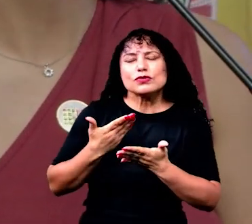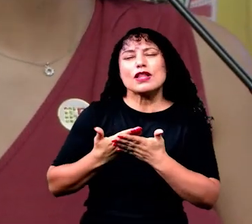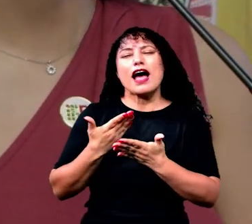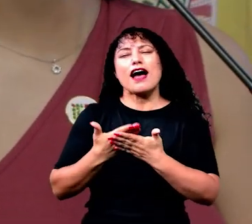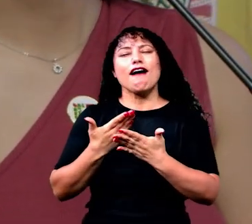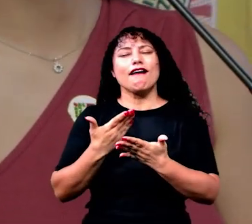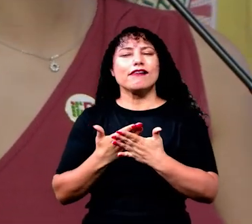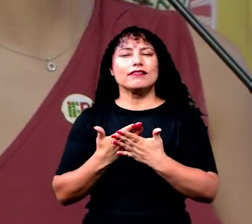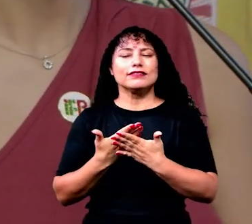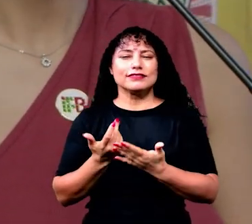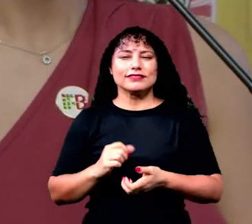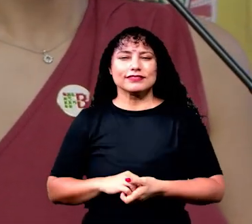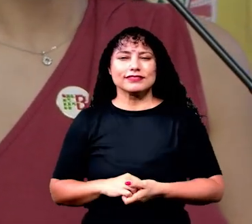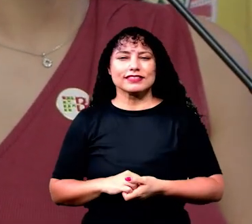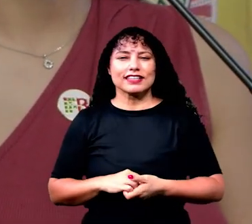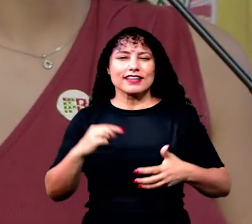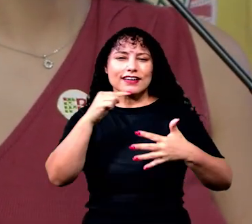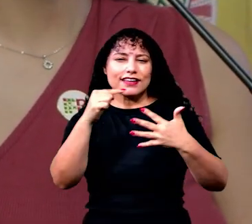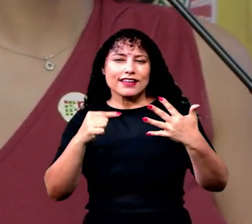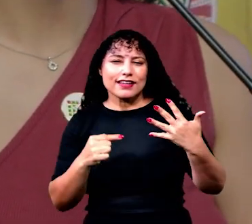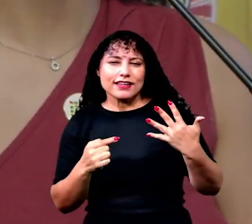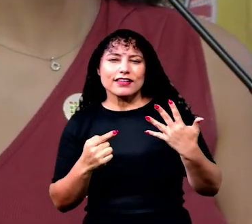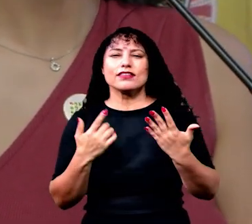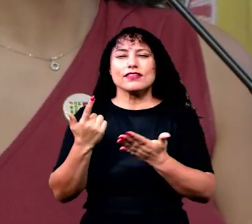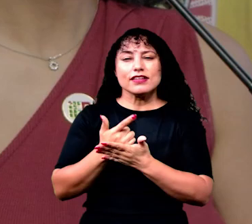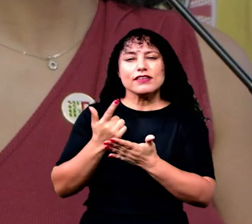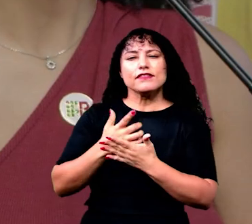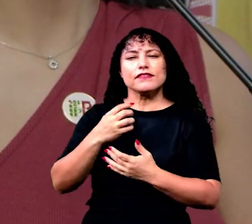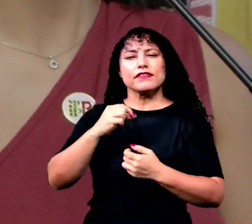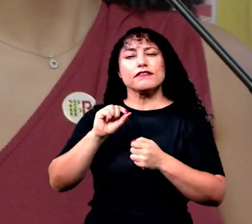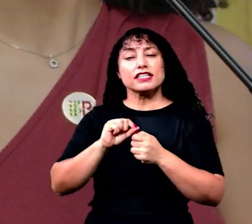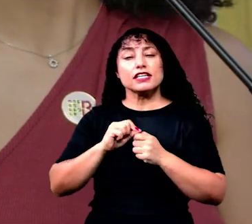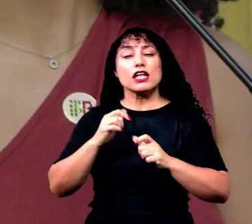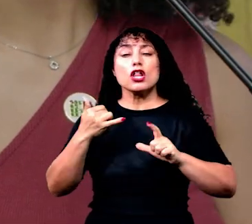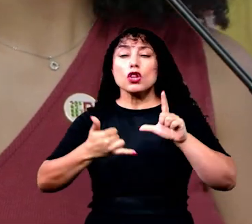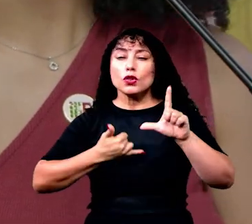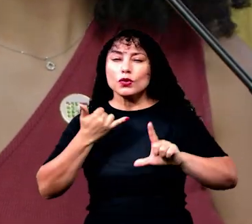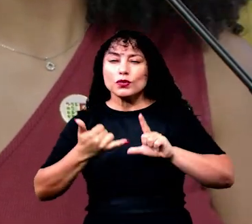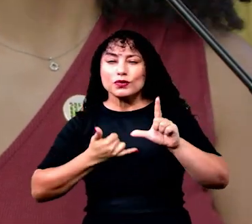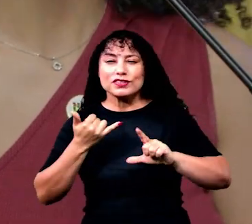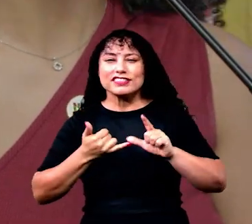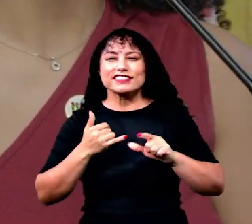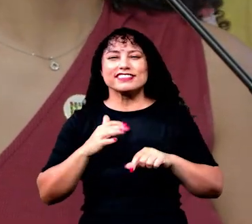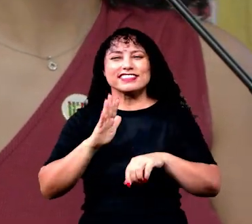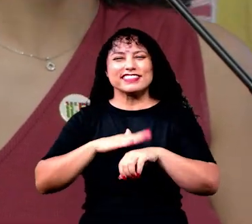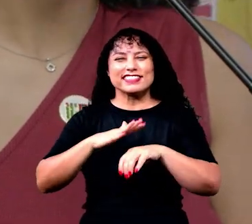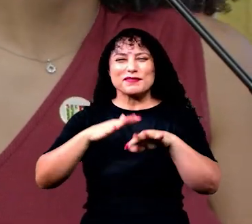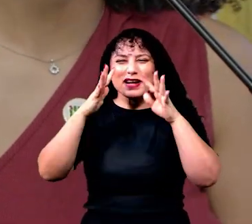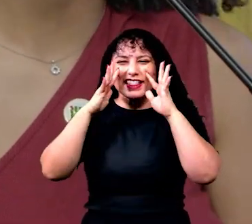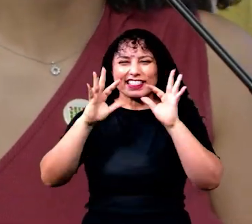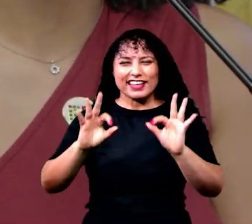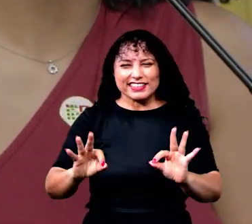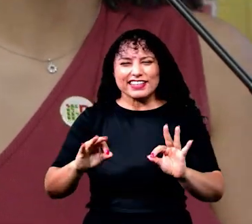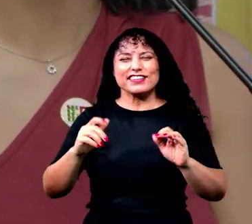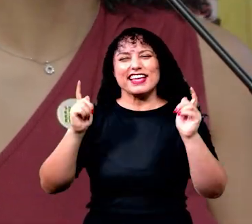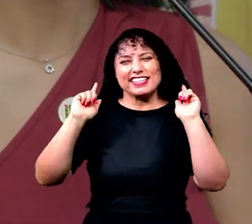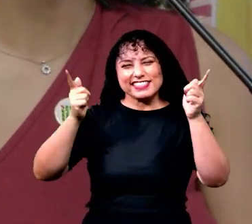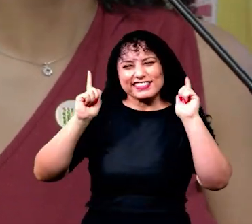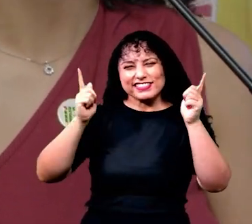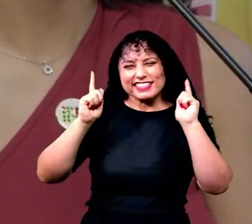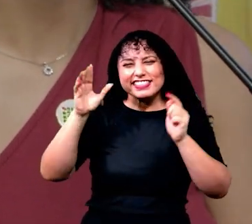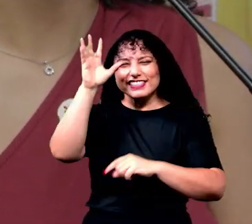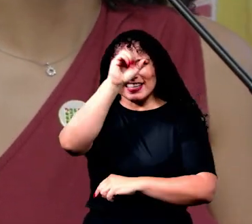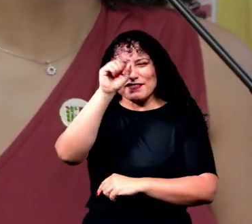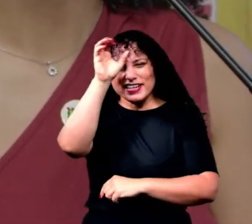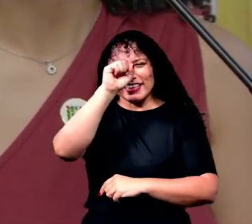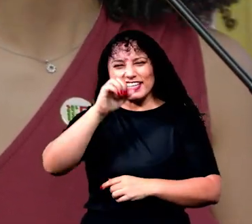estudar com as questões do livro, mas fazer de forma lúdica também, que sempre chama mais atenção e é muito mais